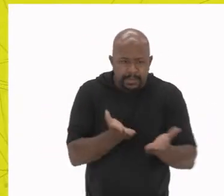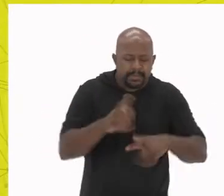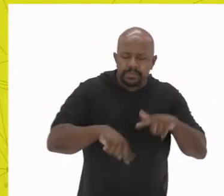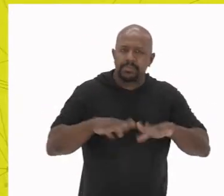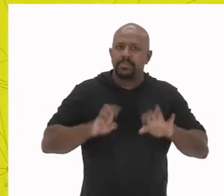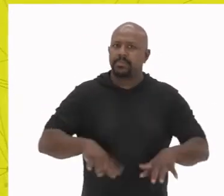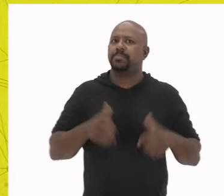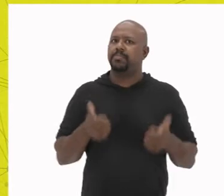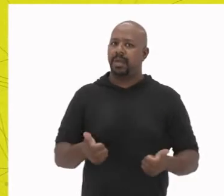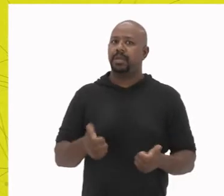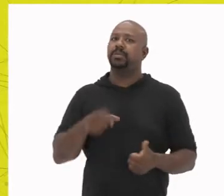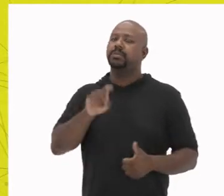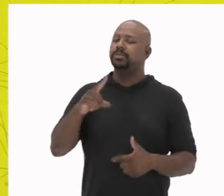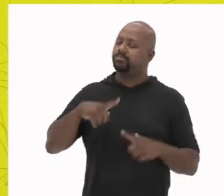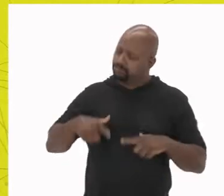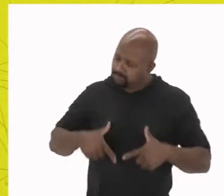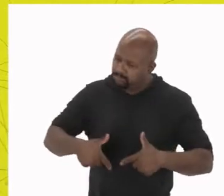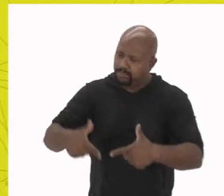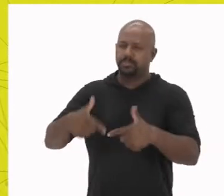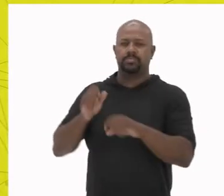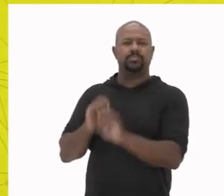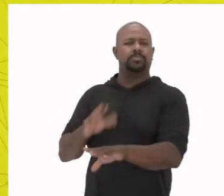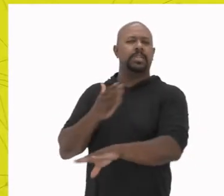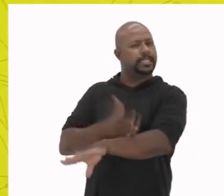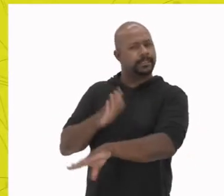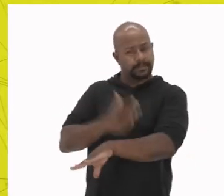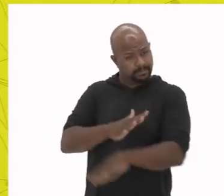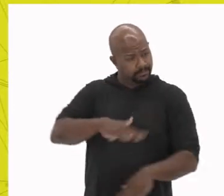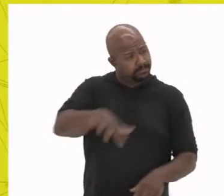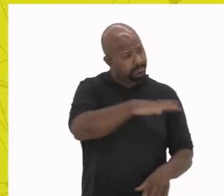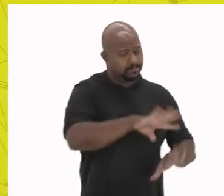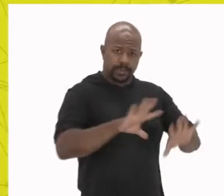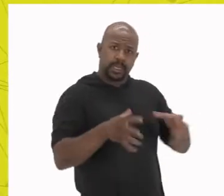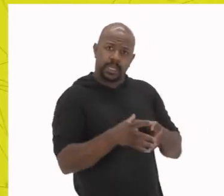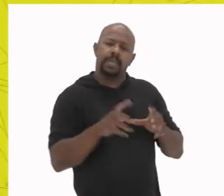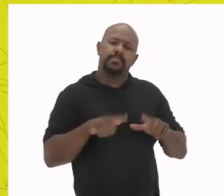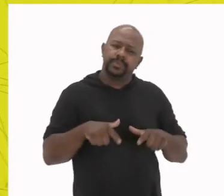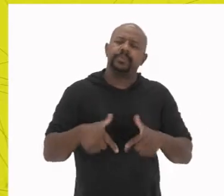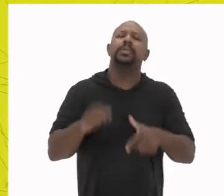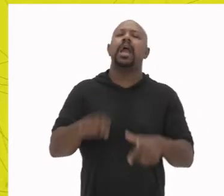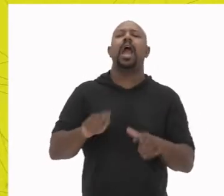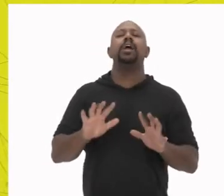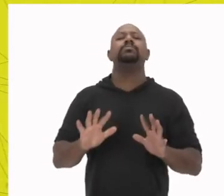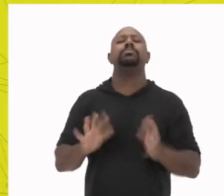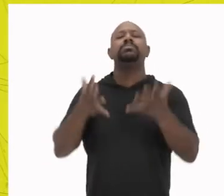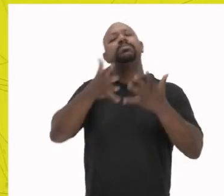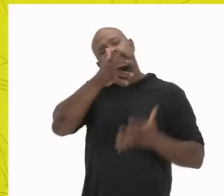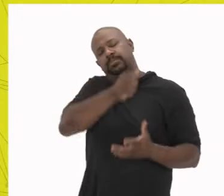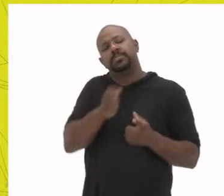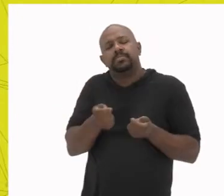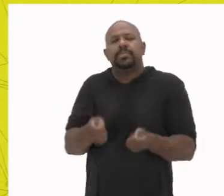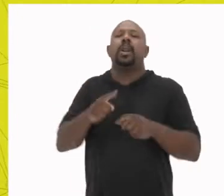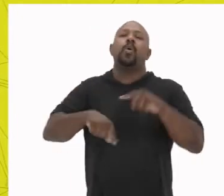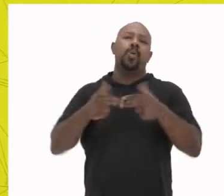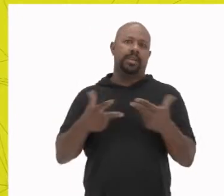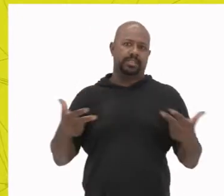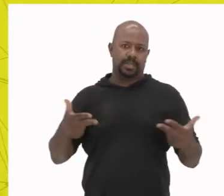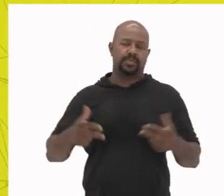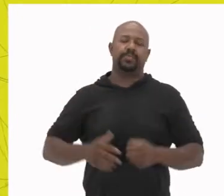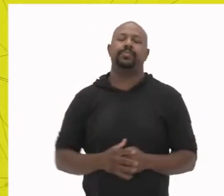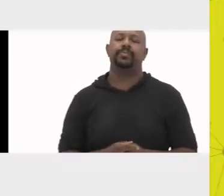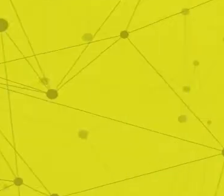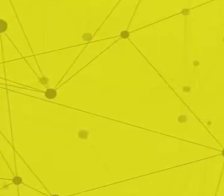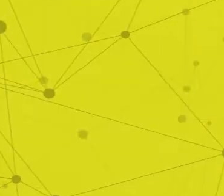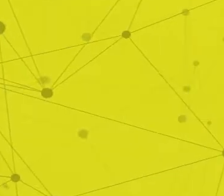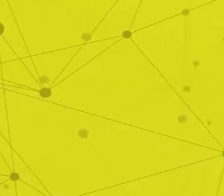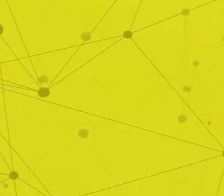cuidados destinados às peças do seu acervo. Se dedicar à capacitação da equipe é também se dedicar à salvaguarda de sua coleção.